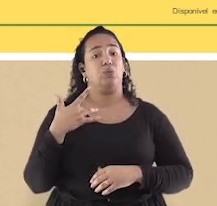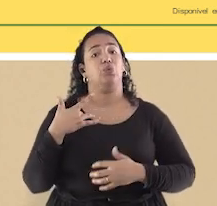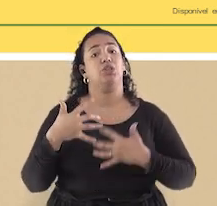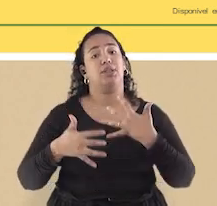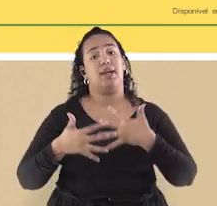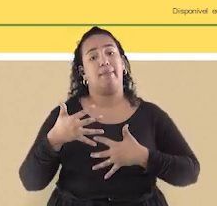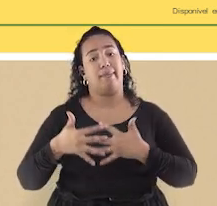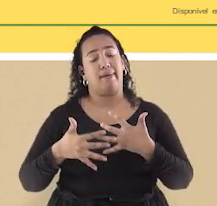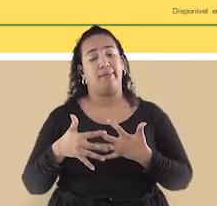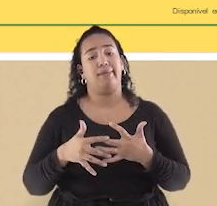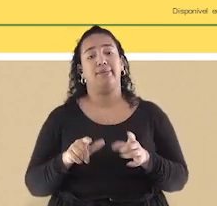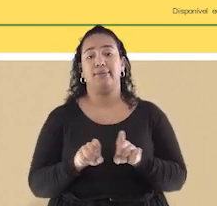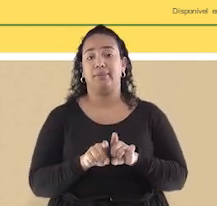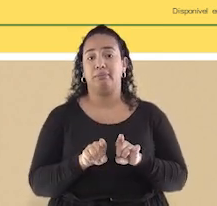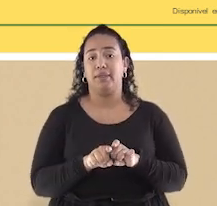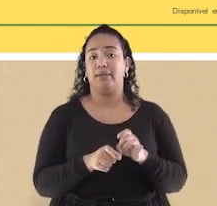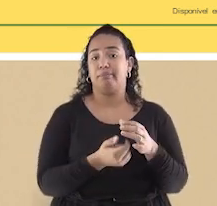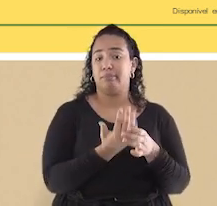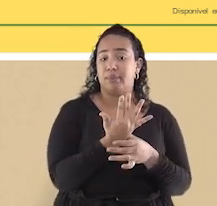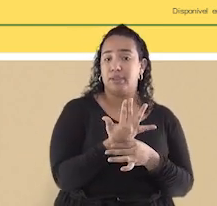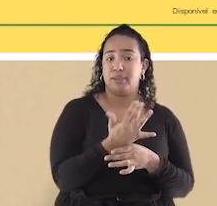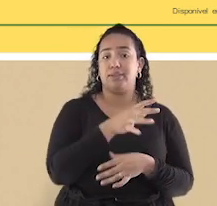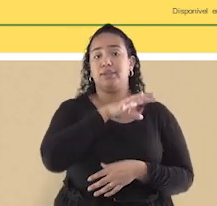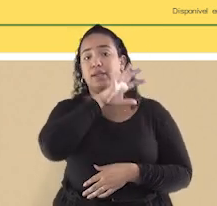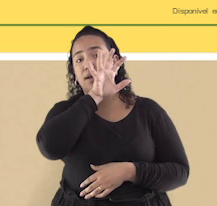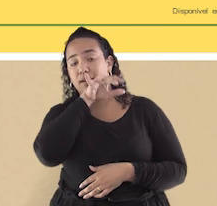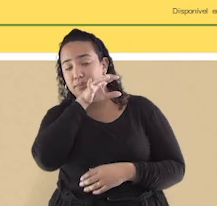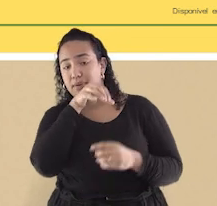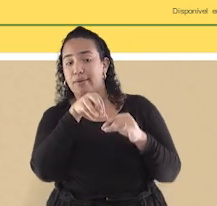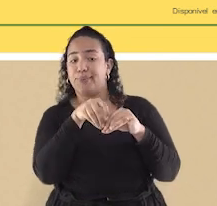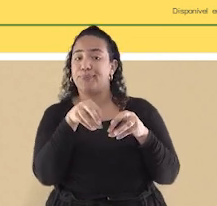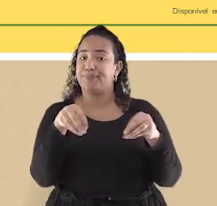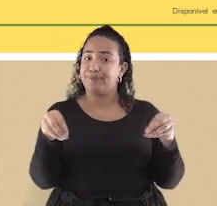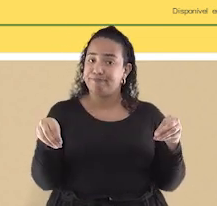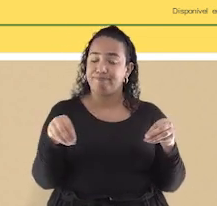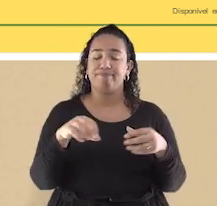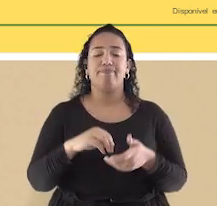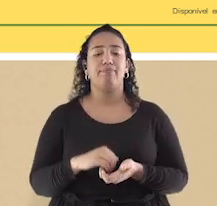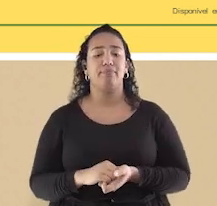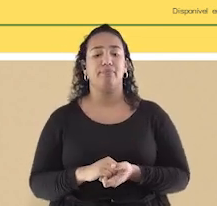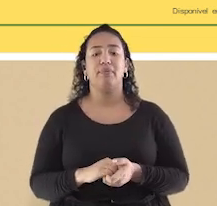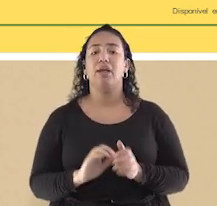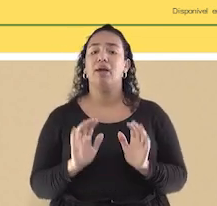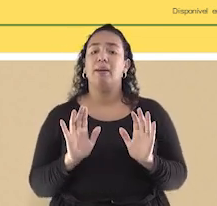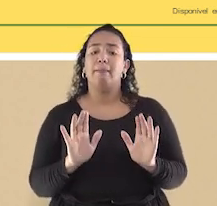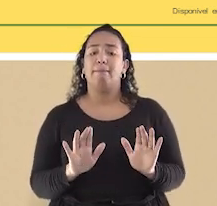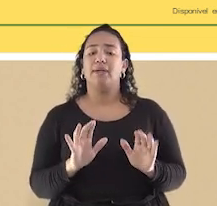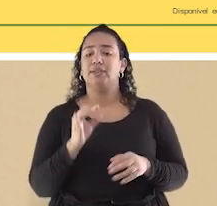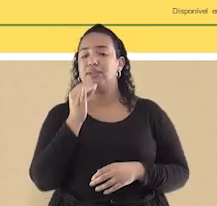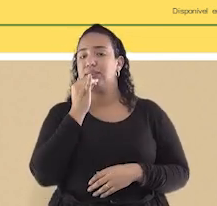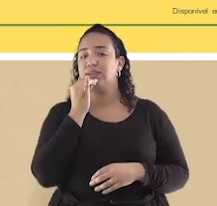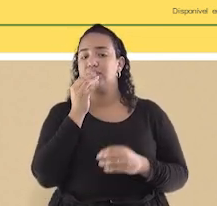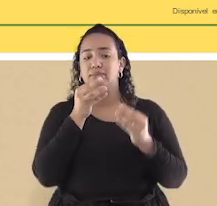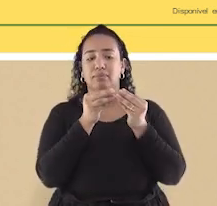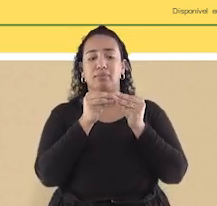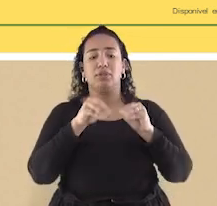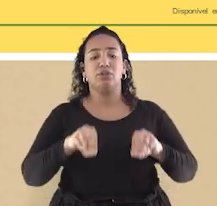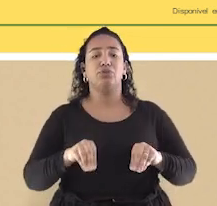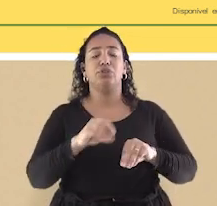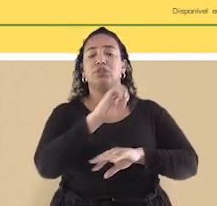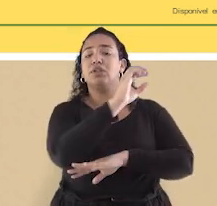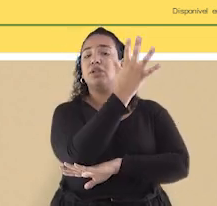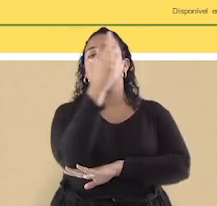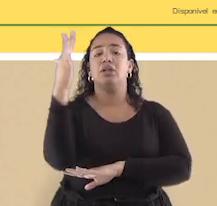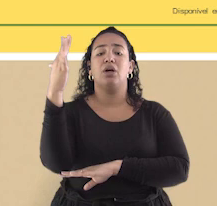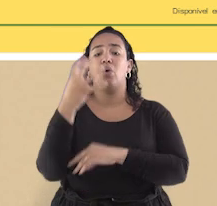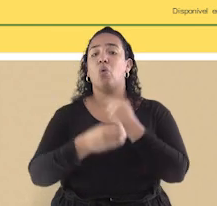das pessoas, das plantas, dos animais e do solo. E o que isso pode causar de prejuízos